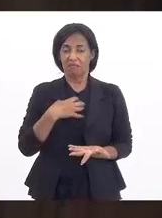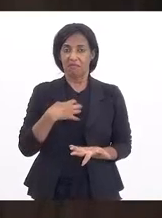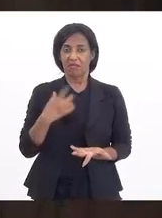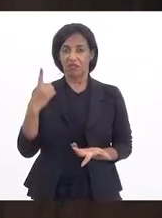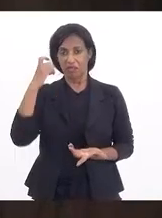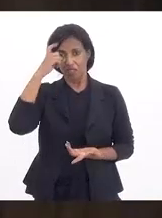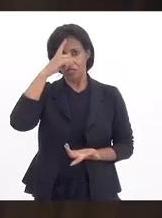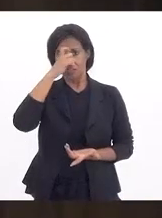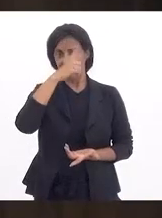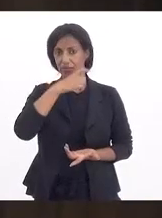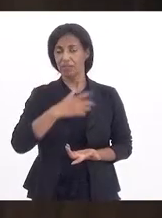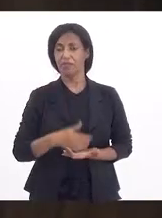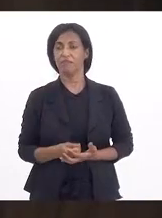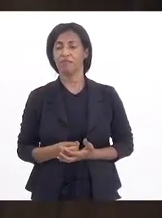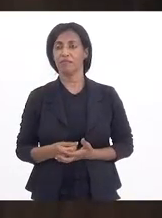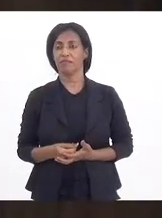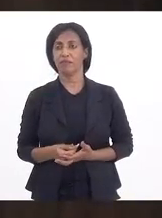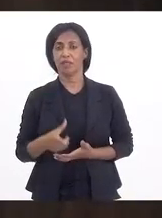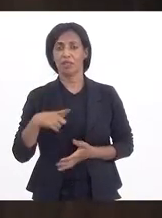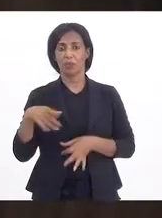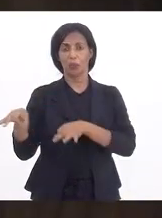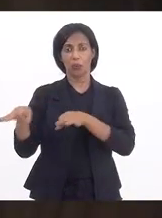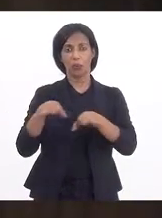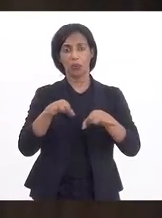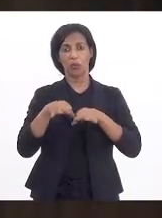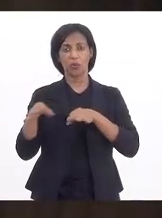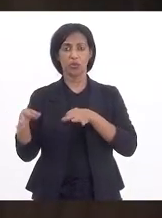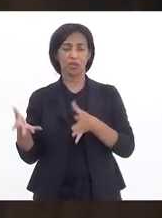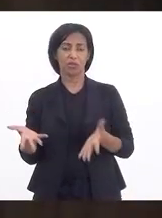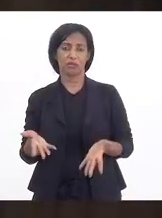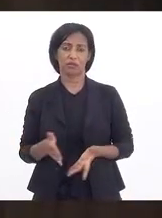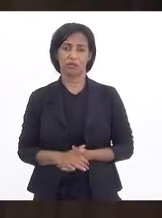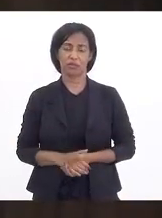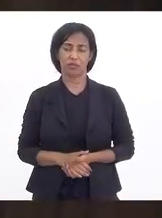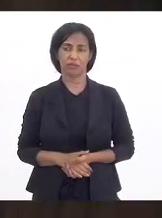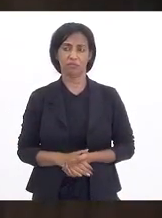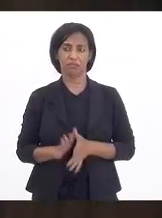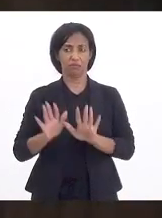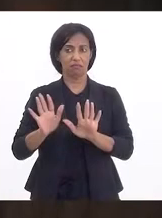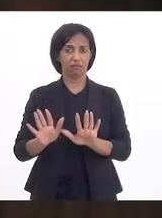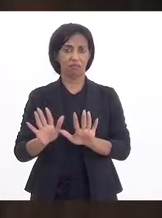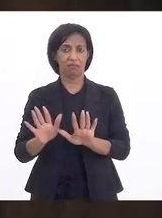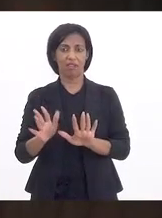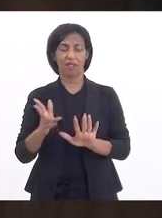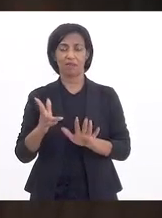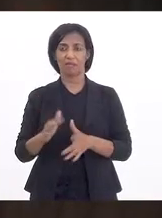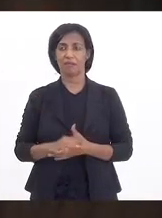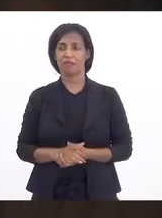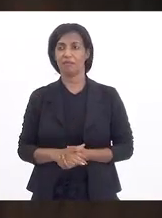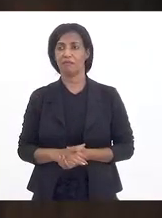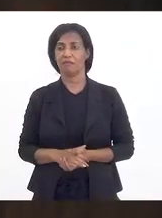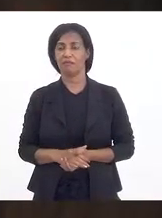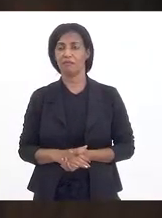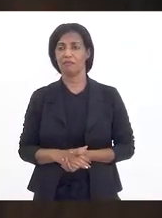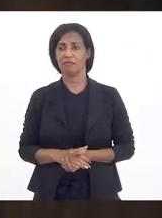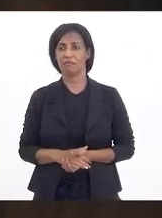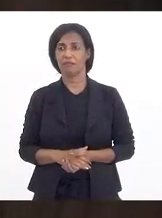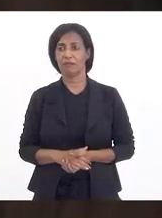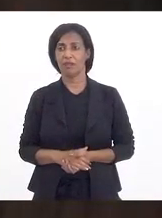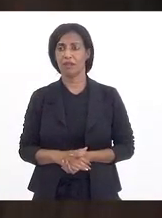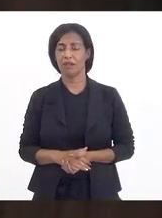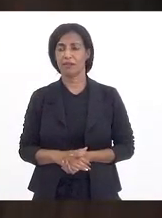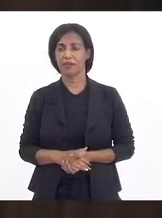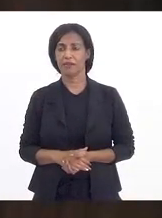fica difícil construir o projeto Então mas eu não tô aparecendo para funcionalidade